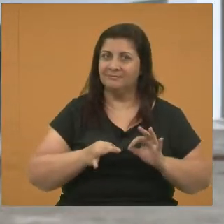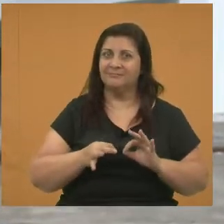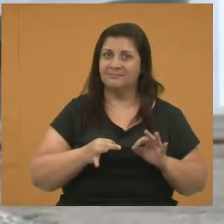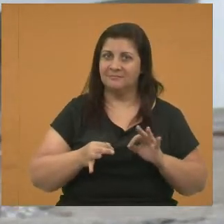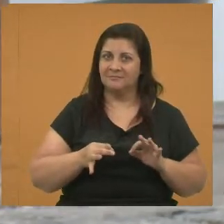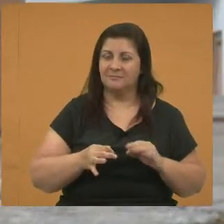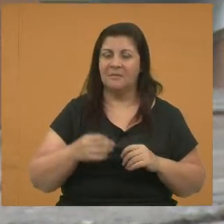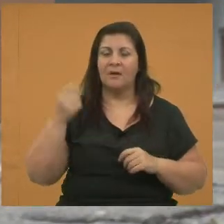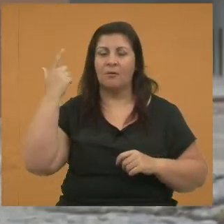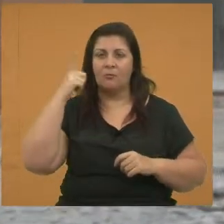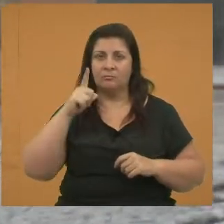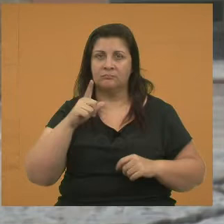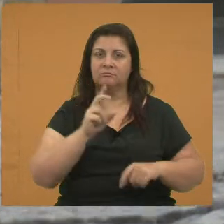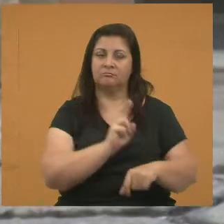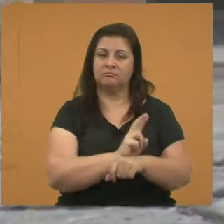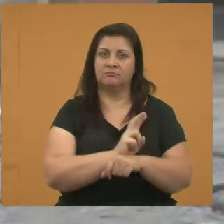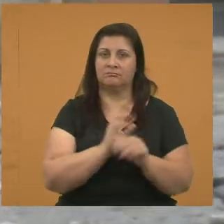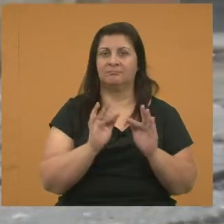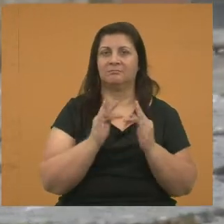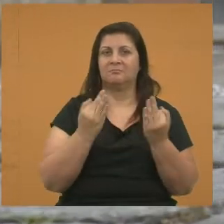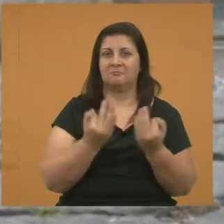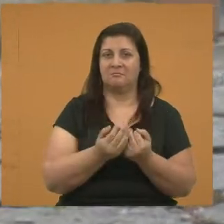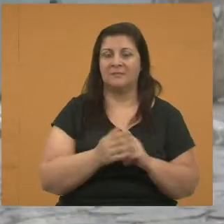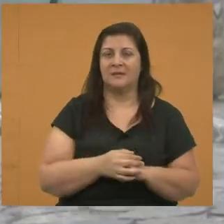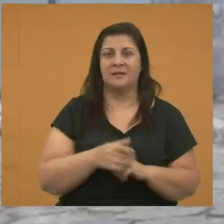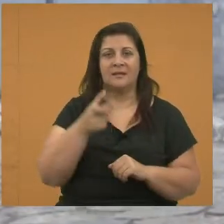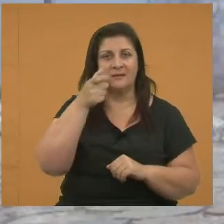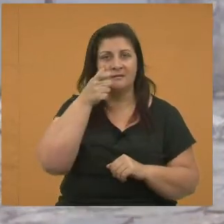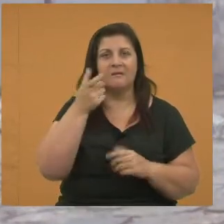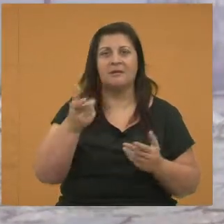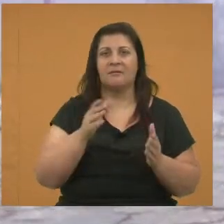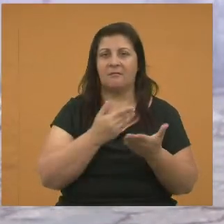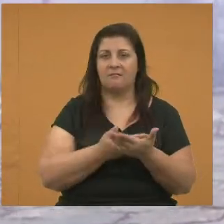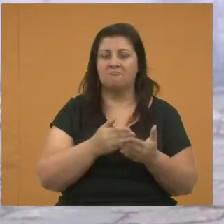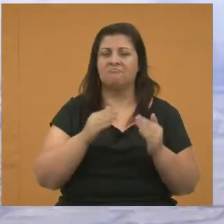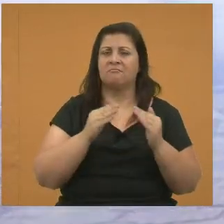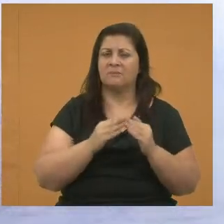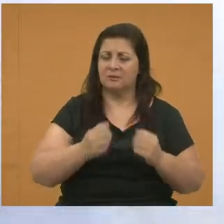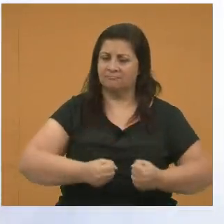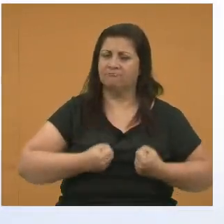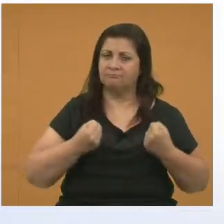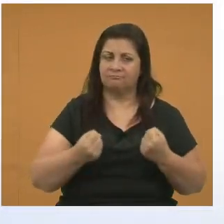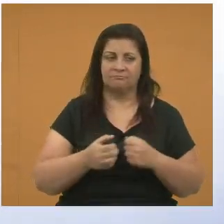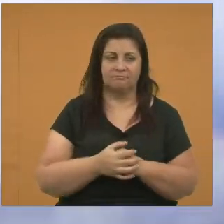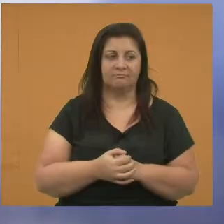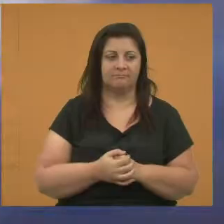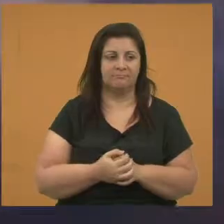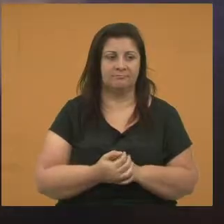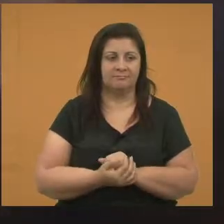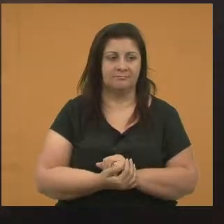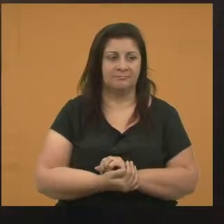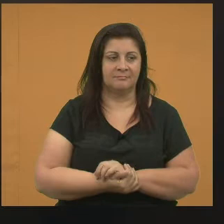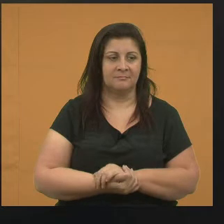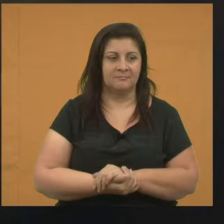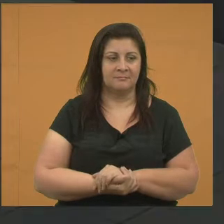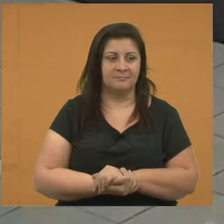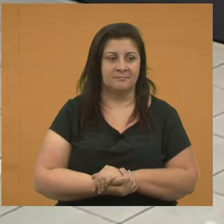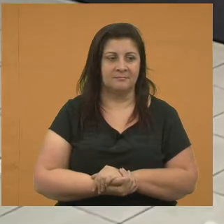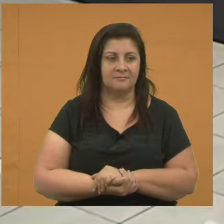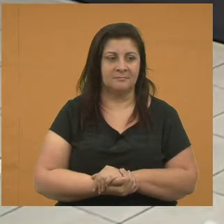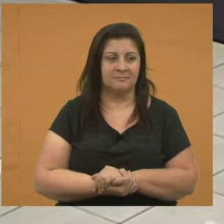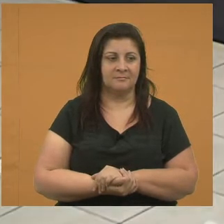para poder acolher essa família. Então, a gente vê que é uma escola muito comprometida e muito necessária, né?